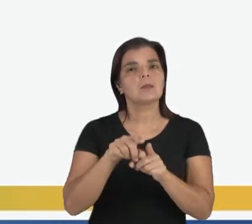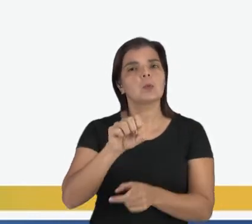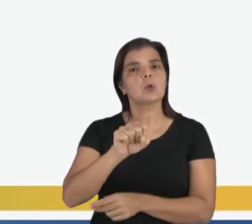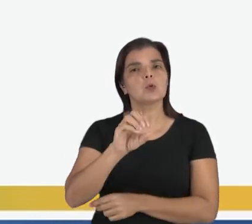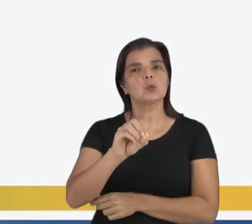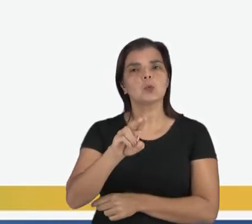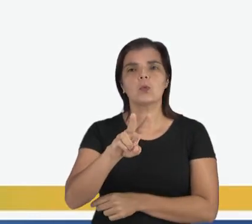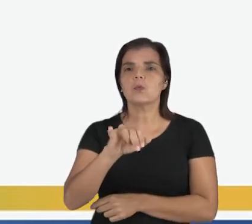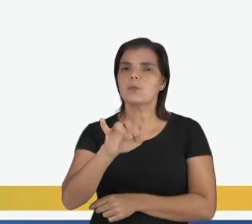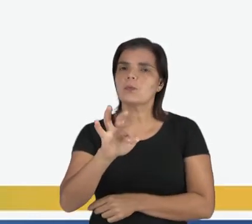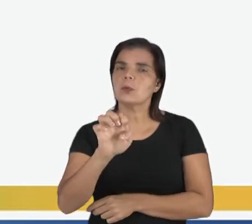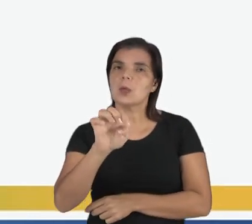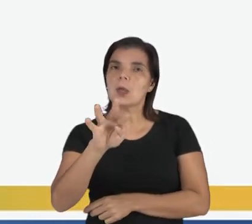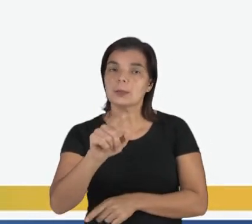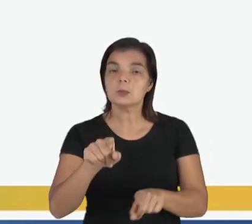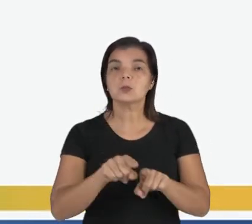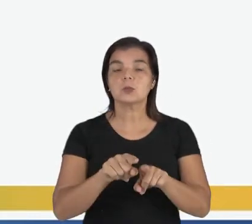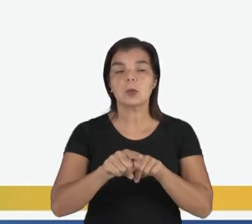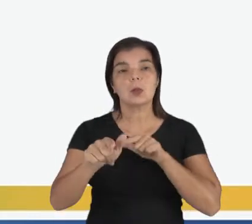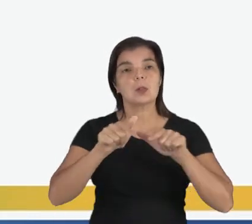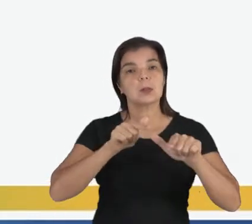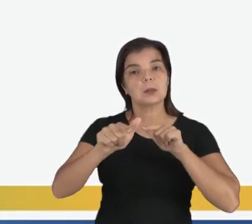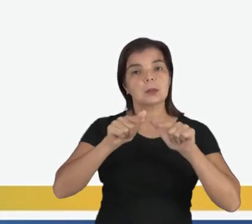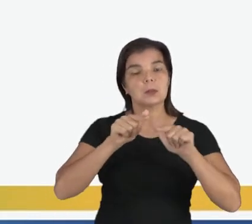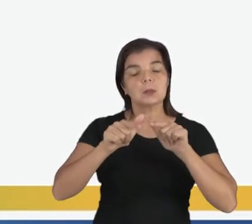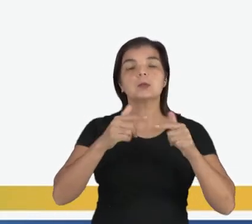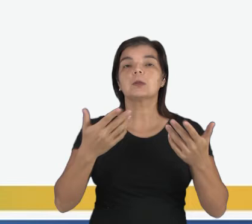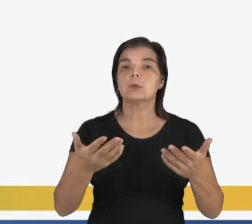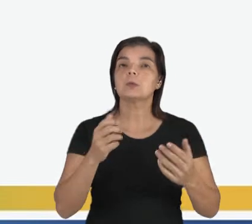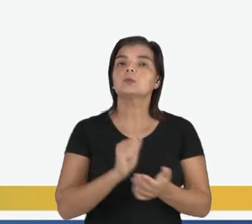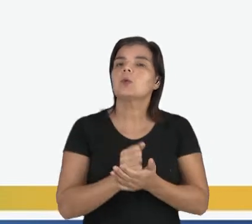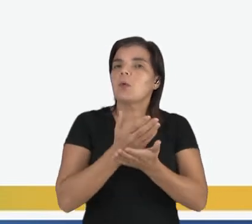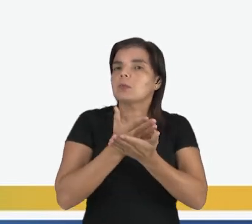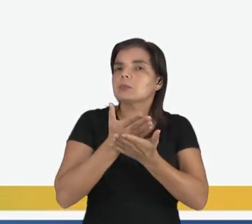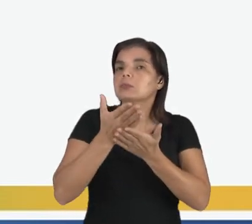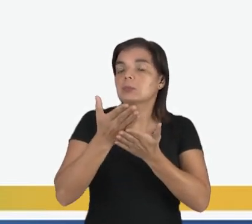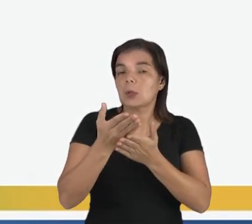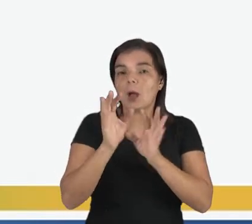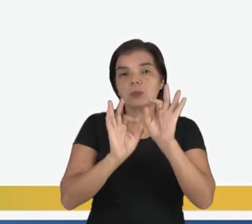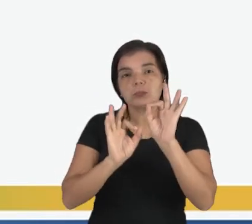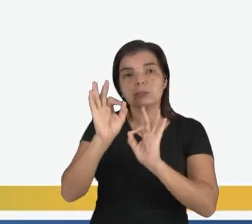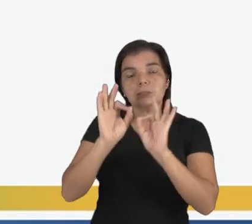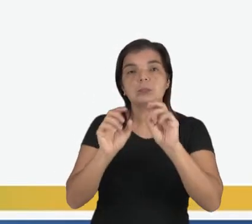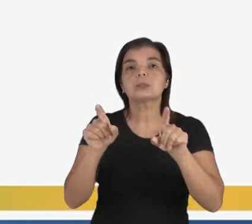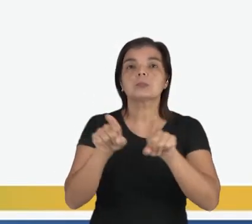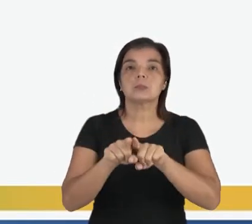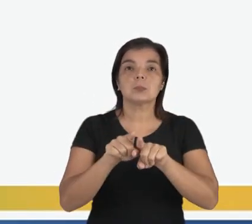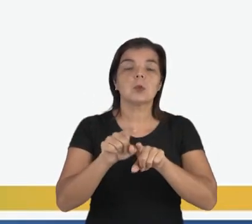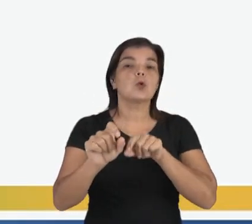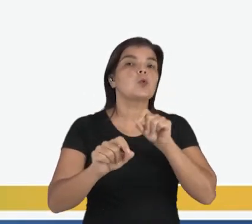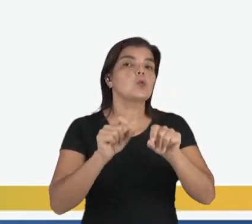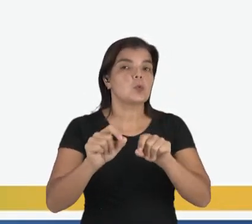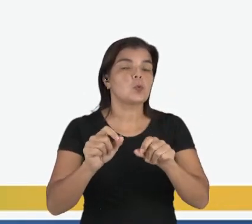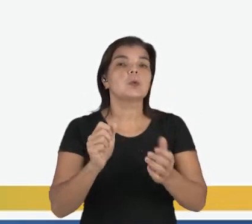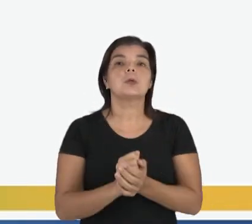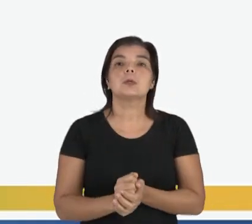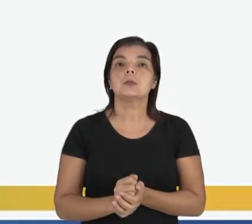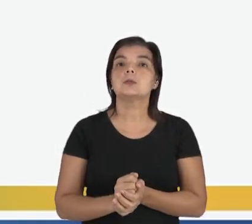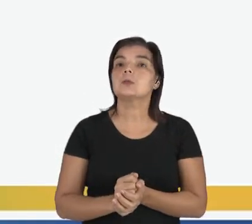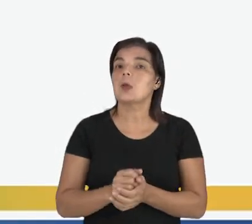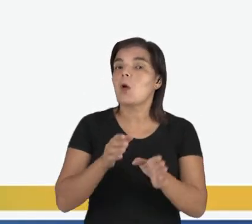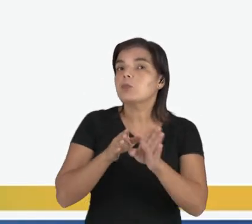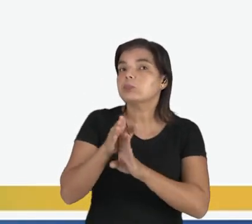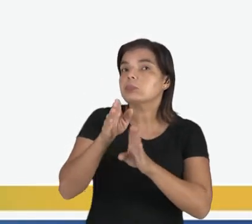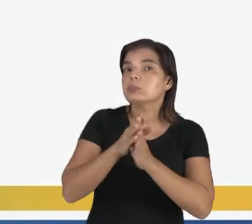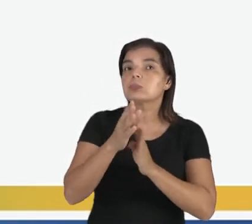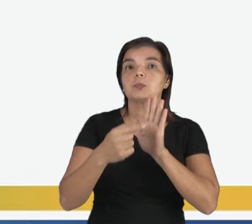sovietes, né, que, como eu disse para vocês, os operários, eles começam a se organizar, e aí os sovietes são os conselhos